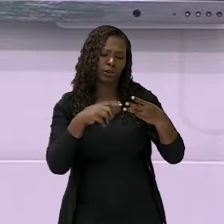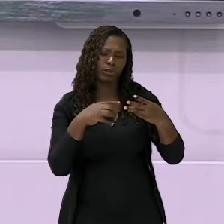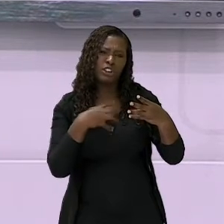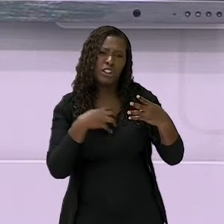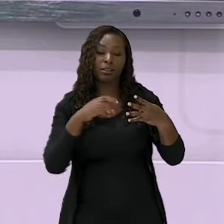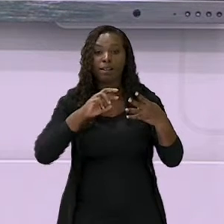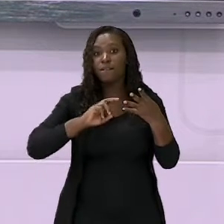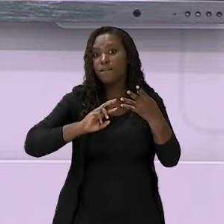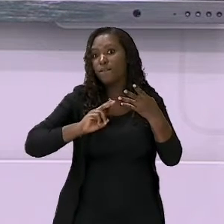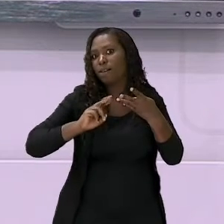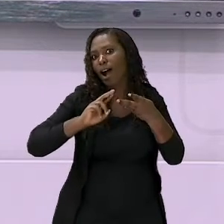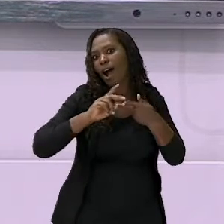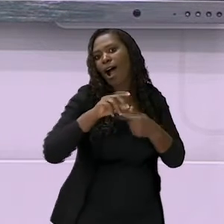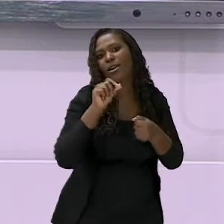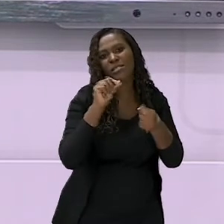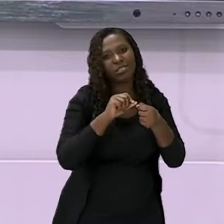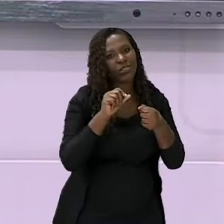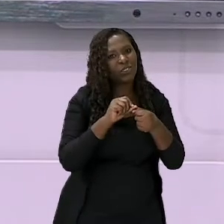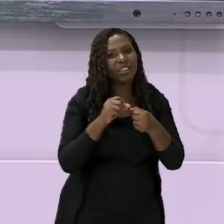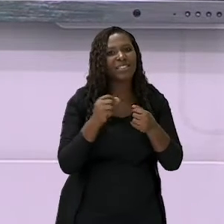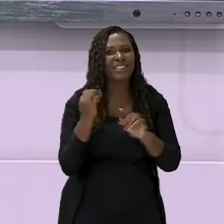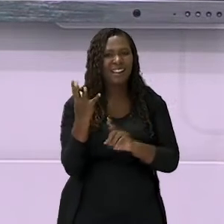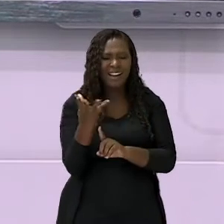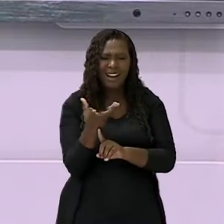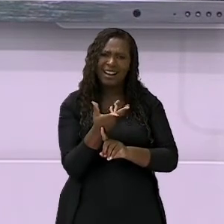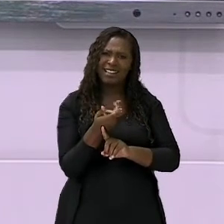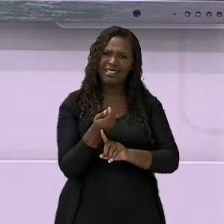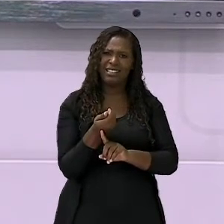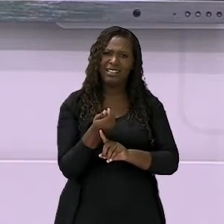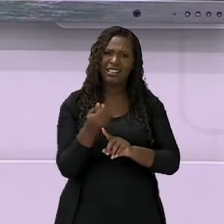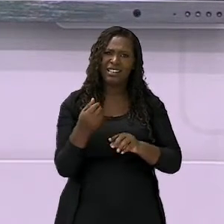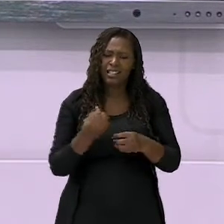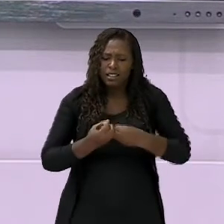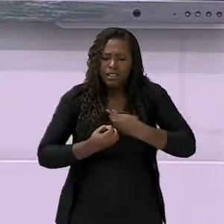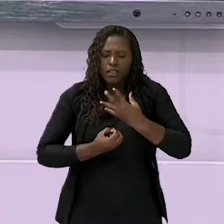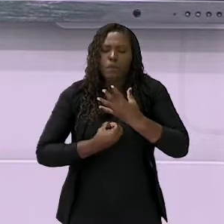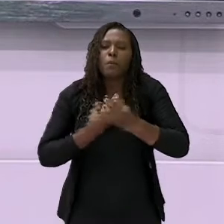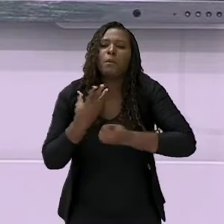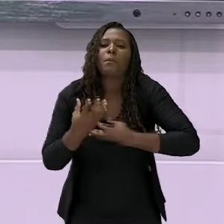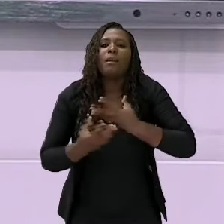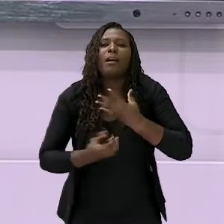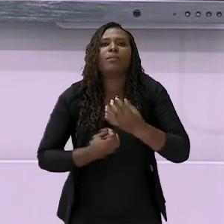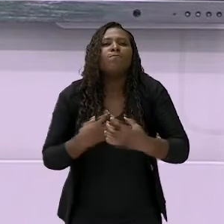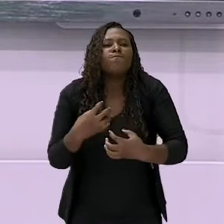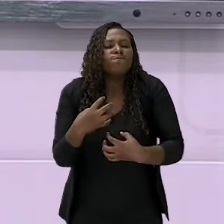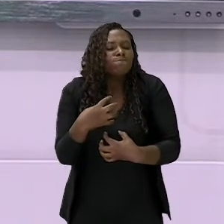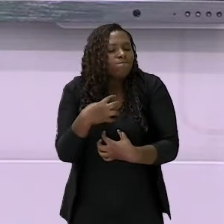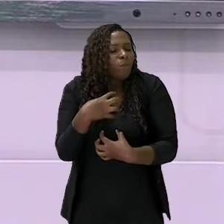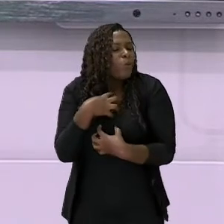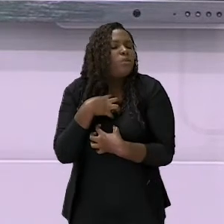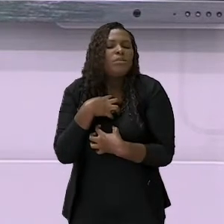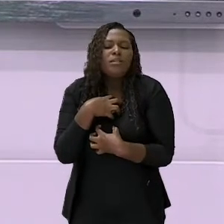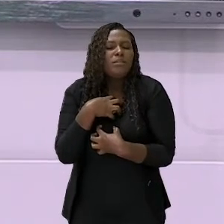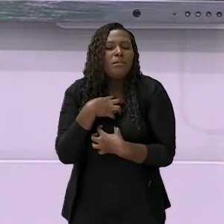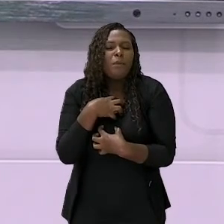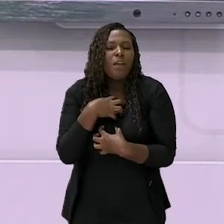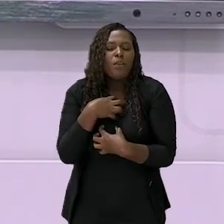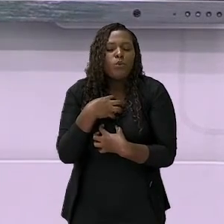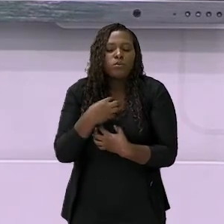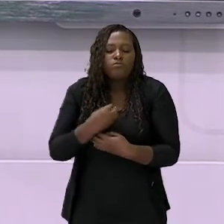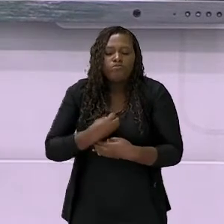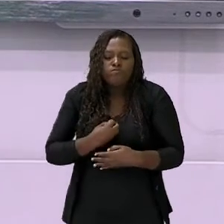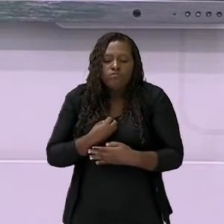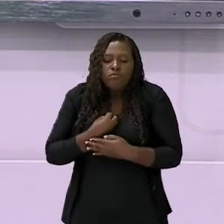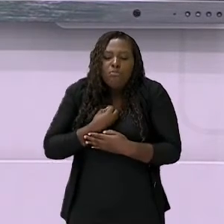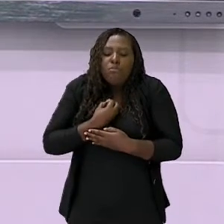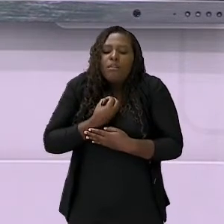e expressar alguma coisa, expressar um sentimento ou o seu sentimento, aquilo que vem de dentro para fora através de